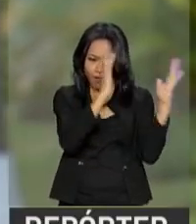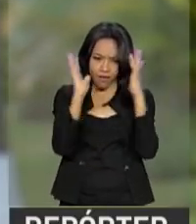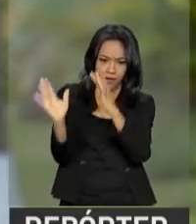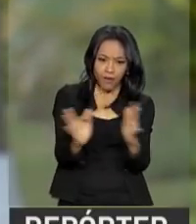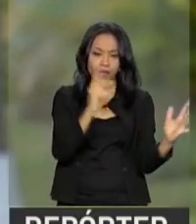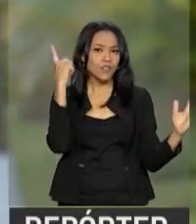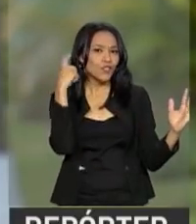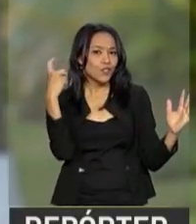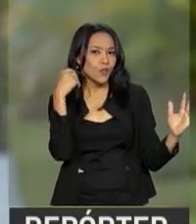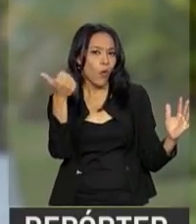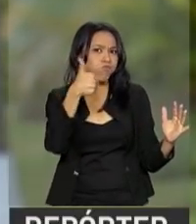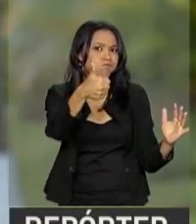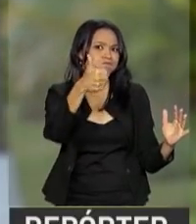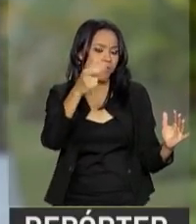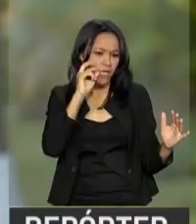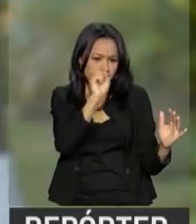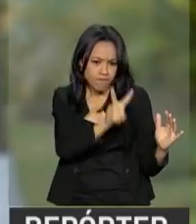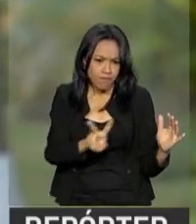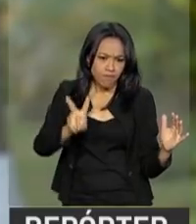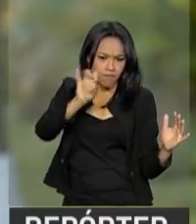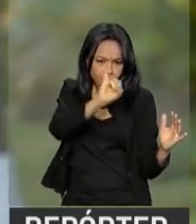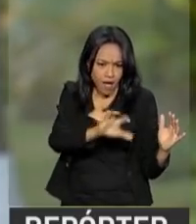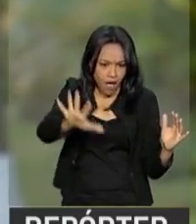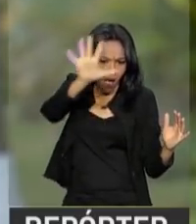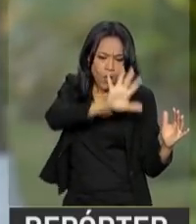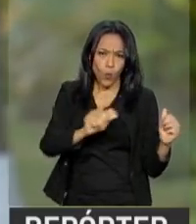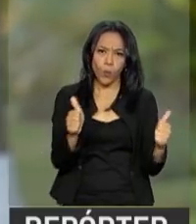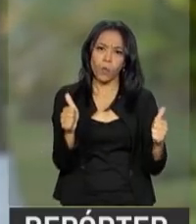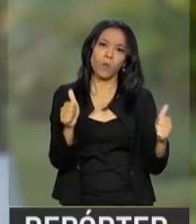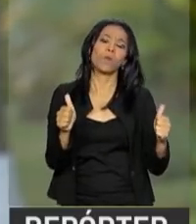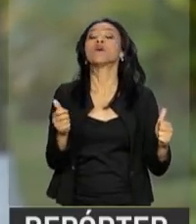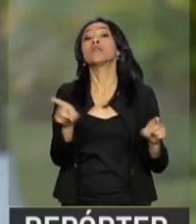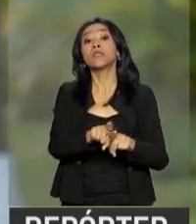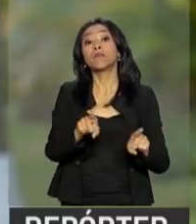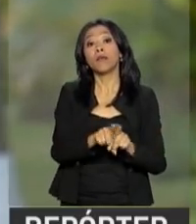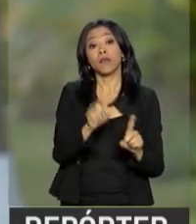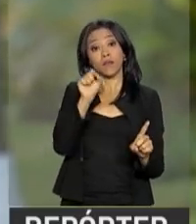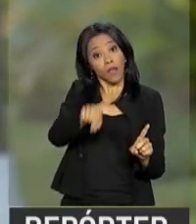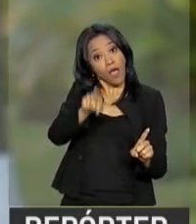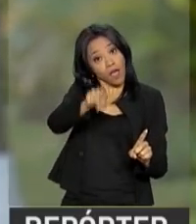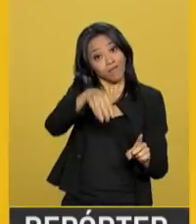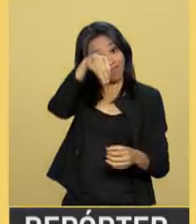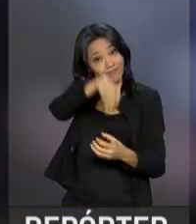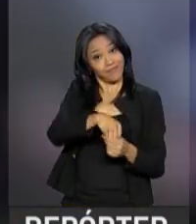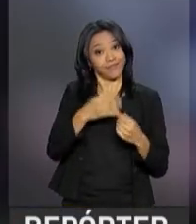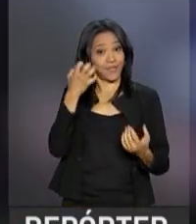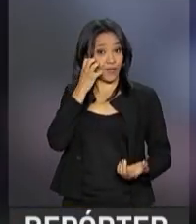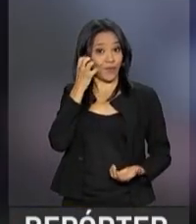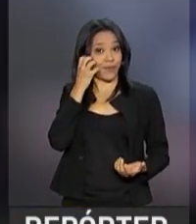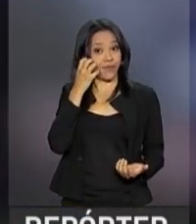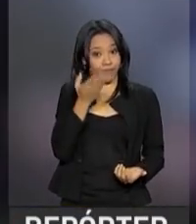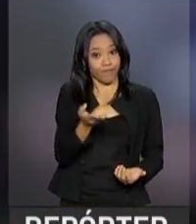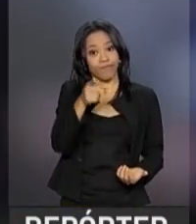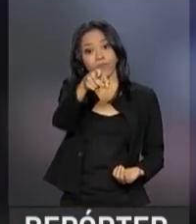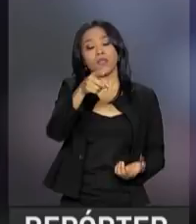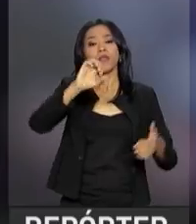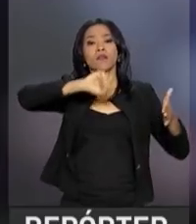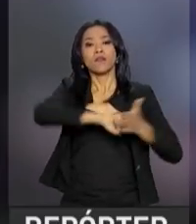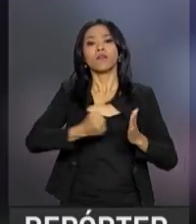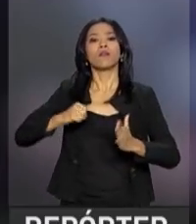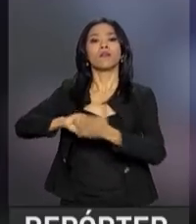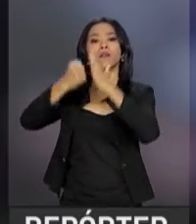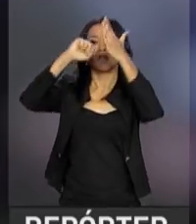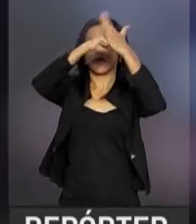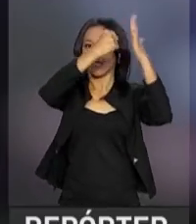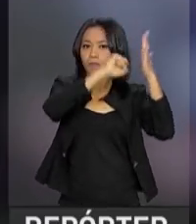som e imagem além de outras vantagens como receber o sinal de tv no celular nesta etapa o desligamento do sinal